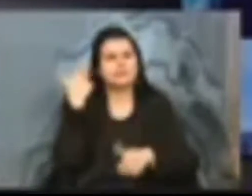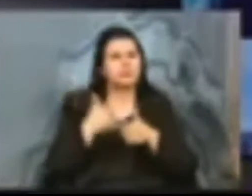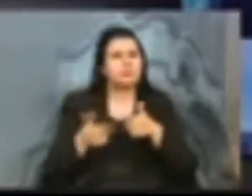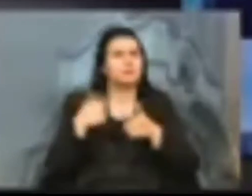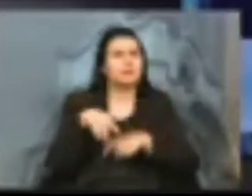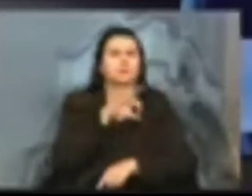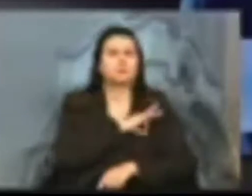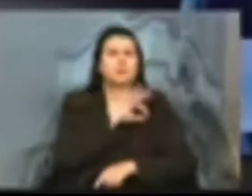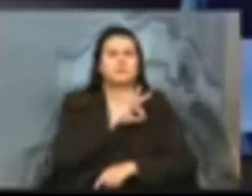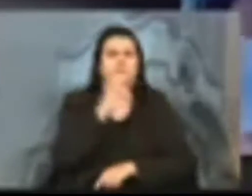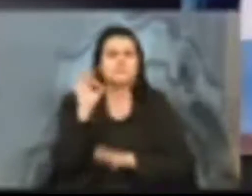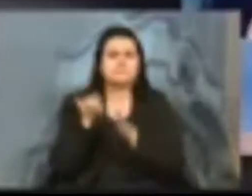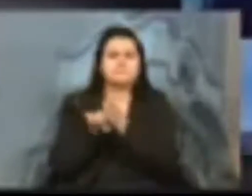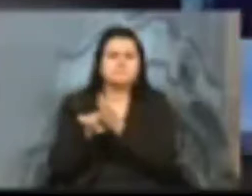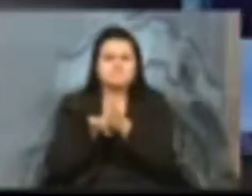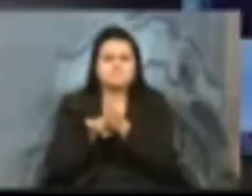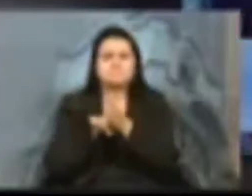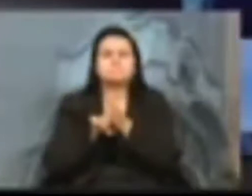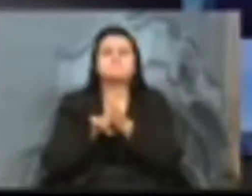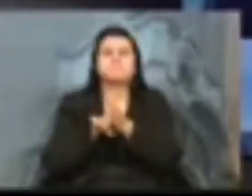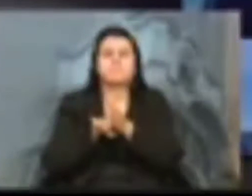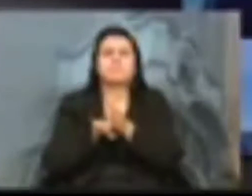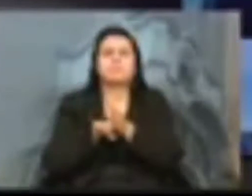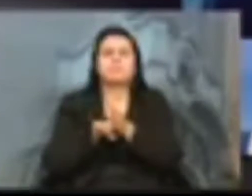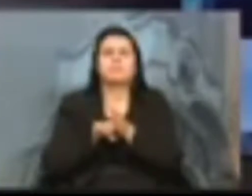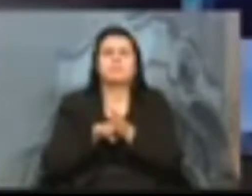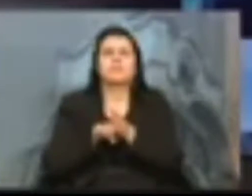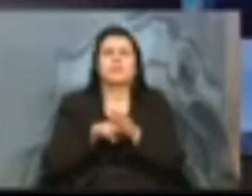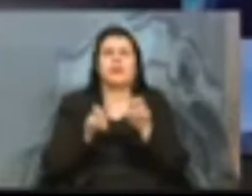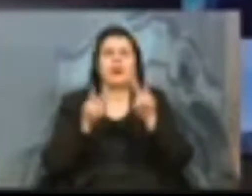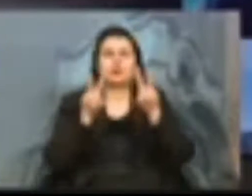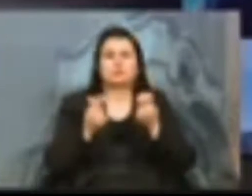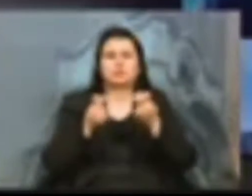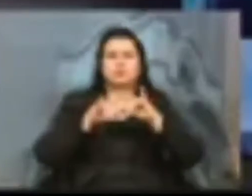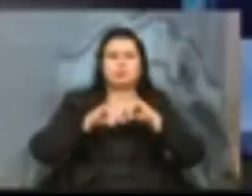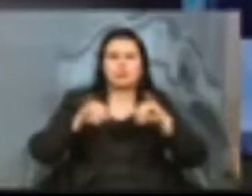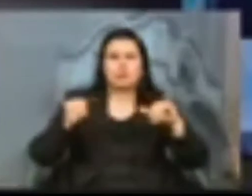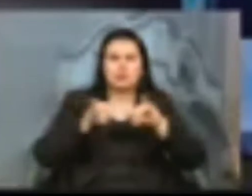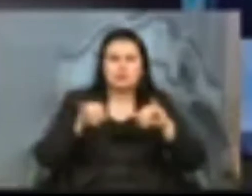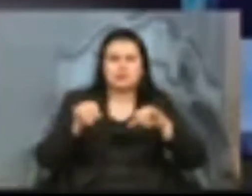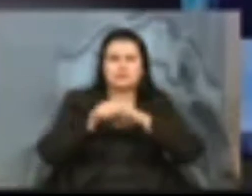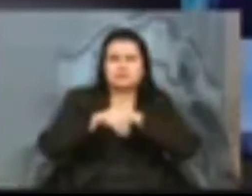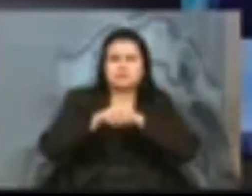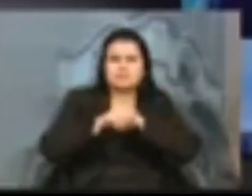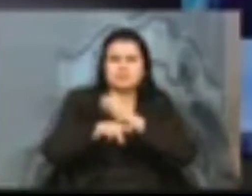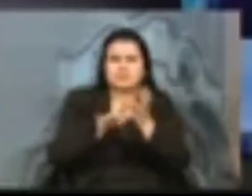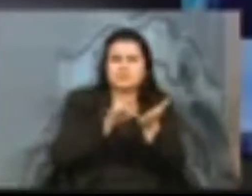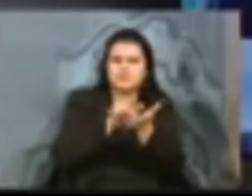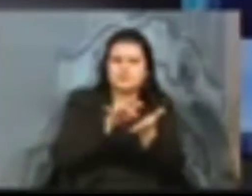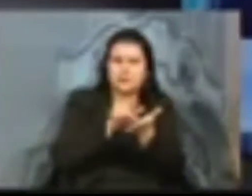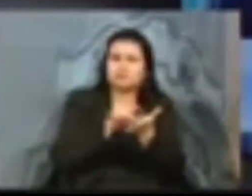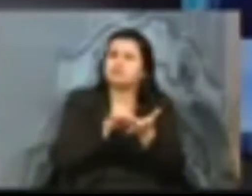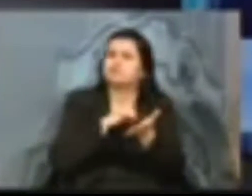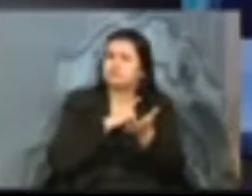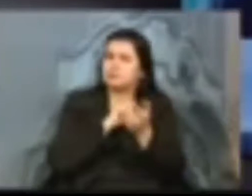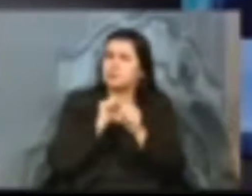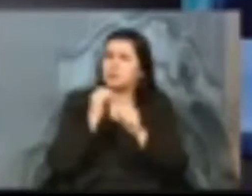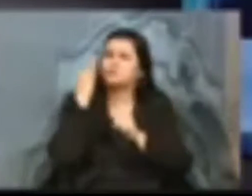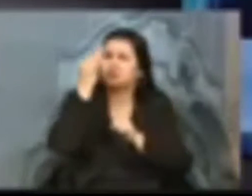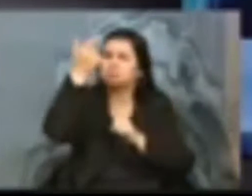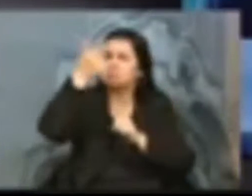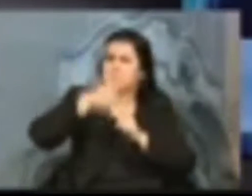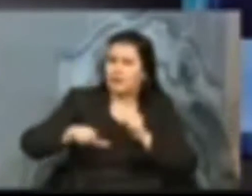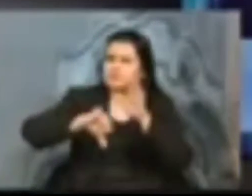no inquérito das fake news que ainda segue tramitando. Então, ele pode ter mais uma condenação